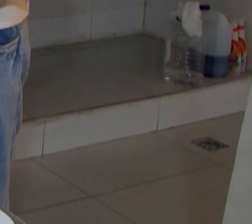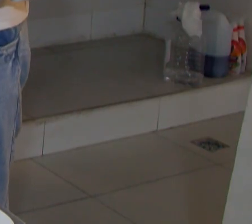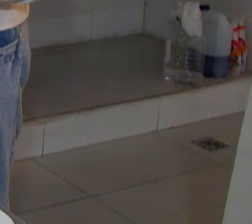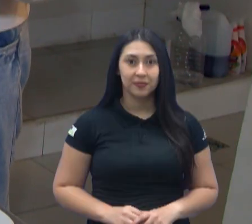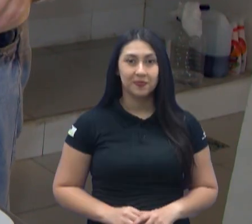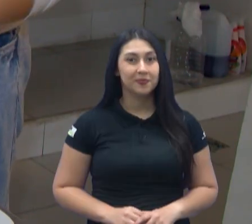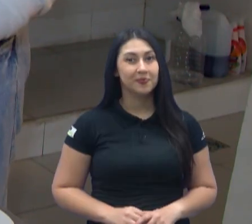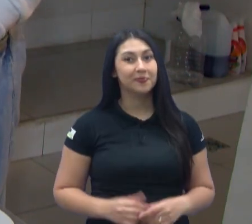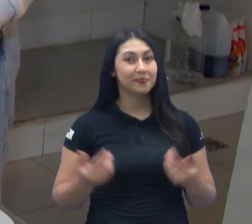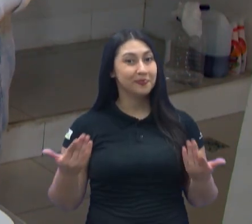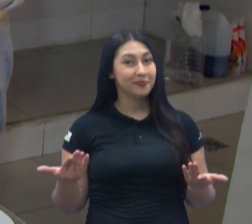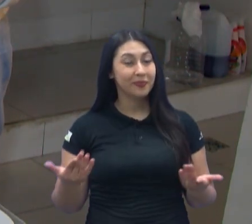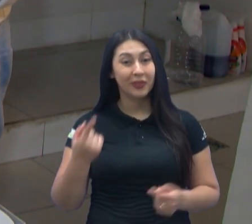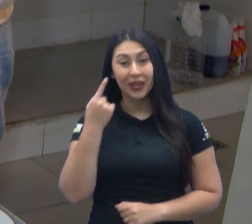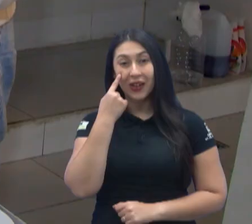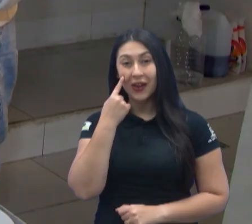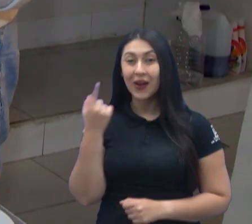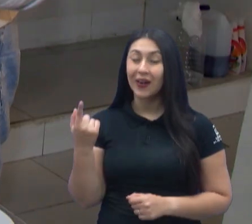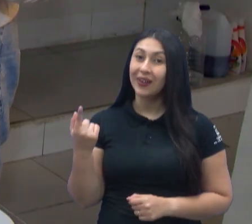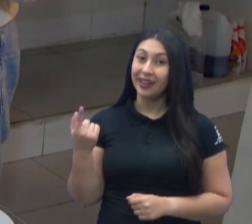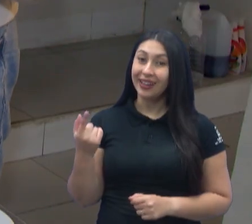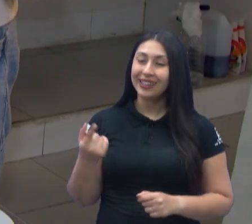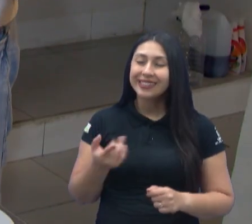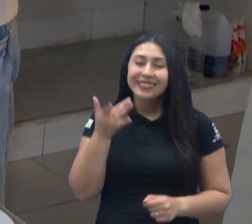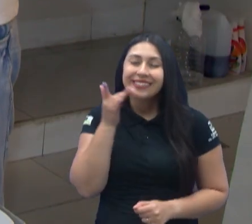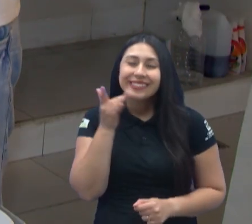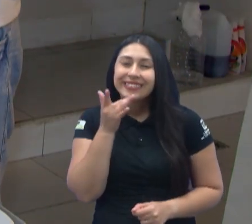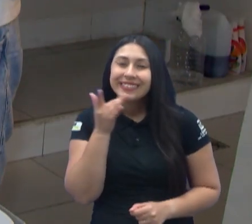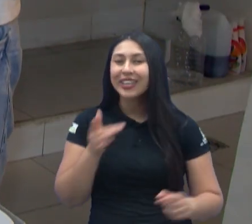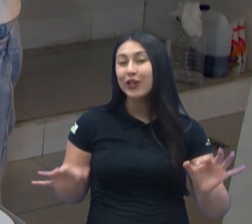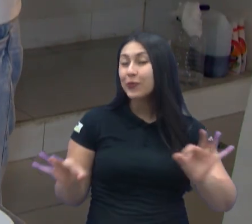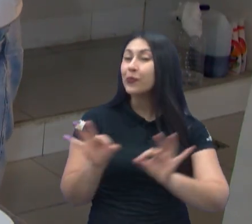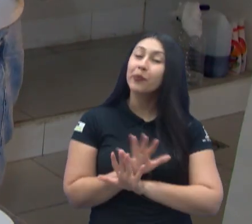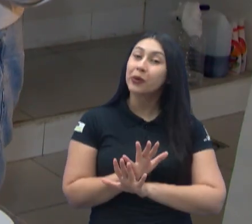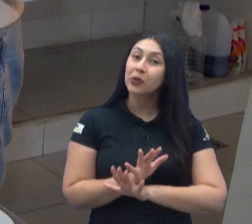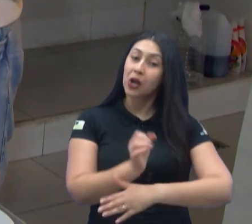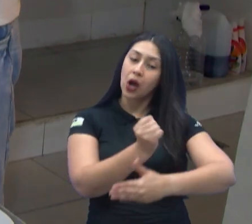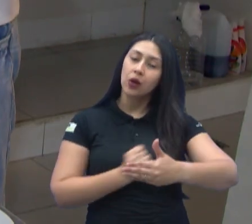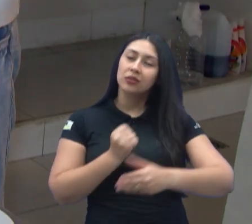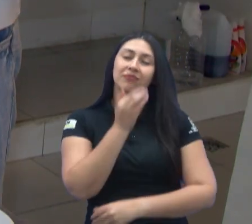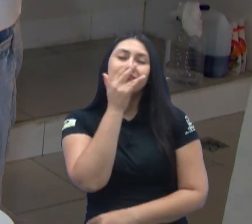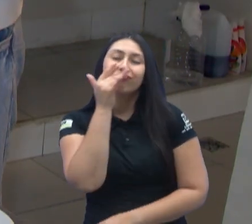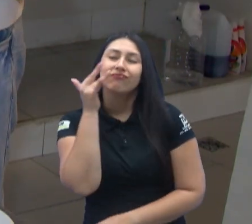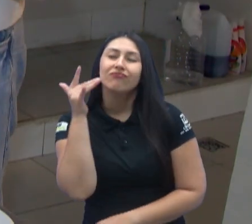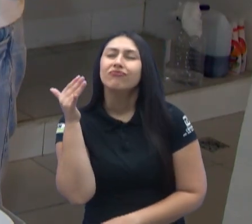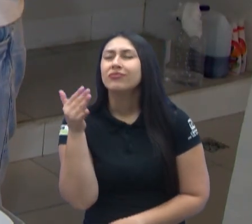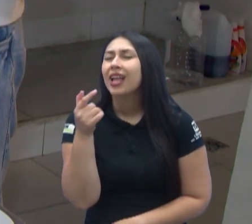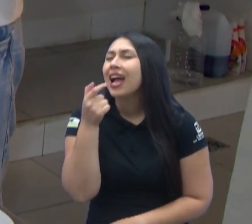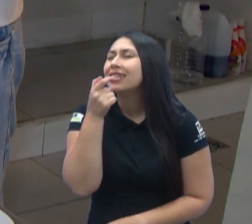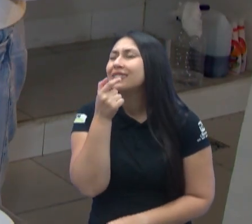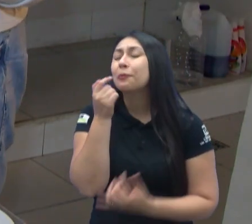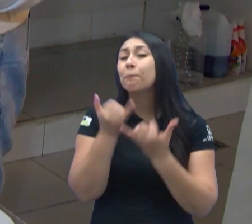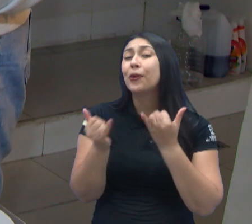Bom, pessoal, olha só, como vocês podem ver aqui, as delicinhas já estão prontas, a cozinha cheirando biscoito, aquela coisa bem de filme mesmo.